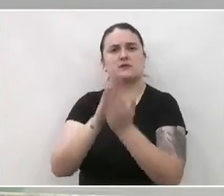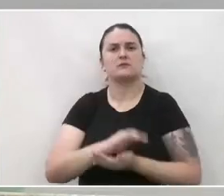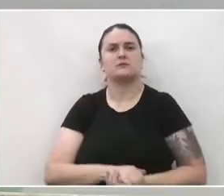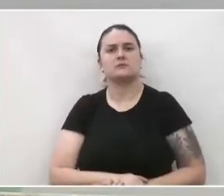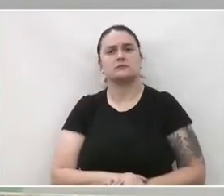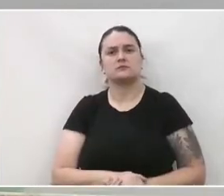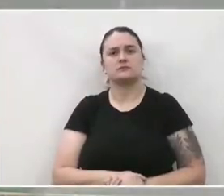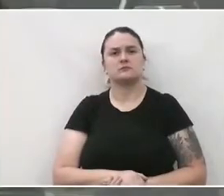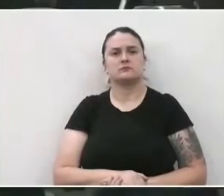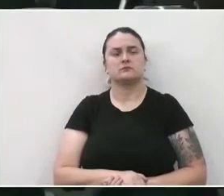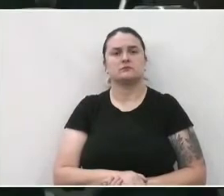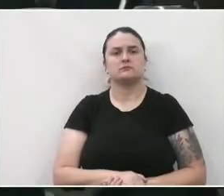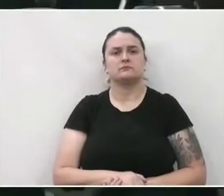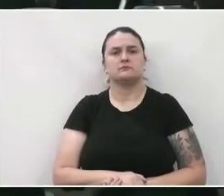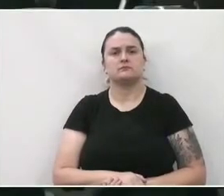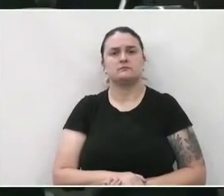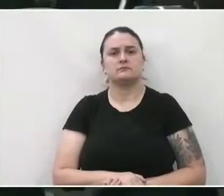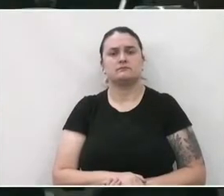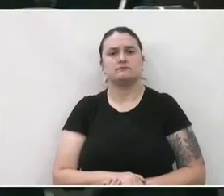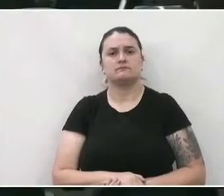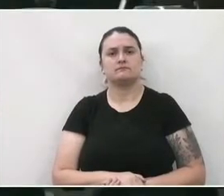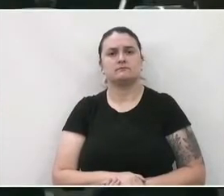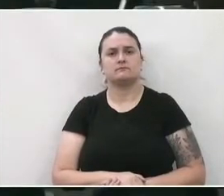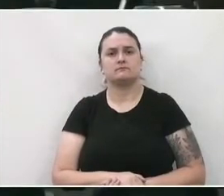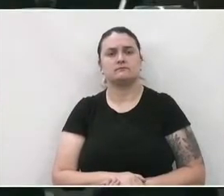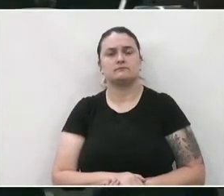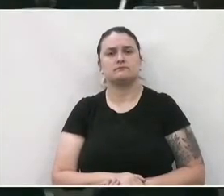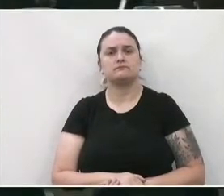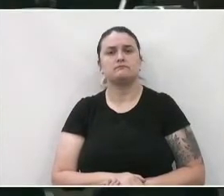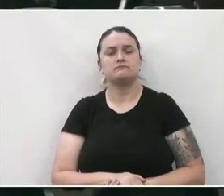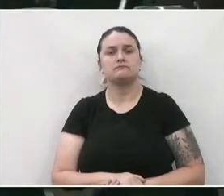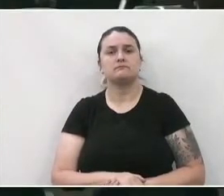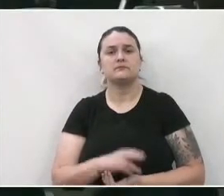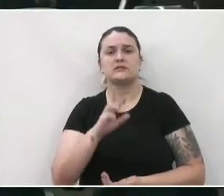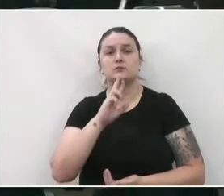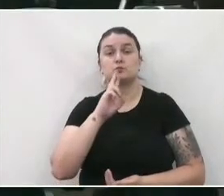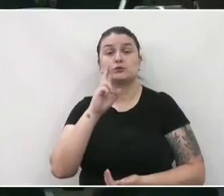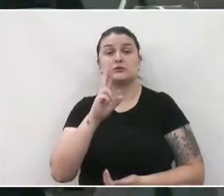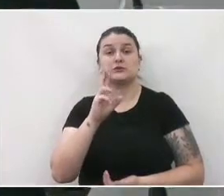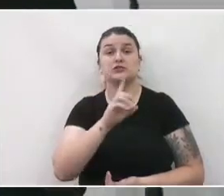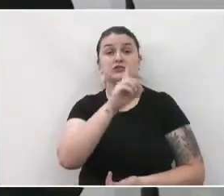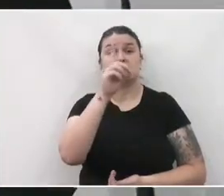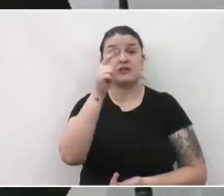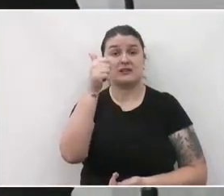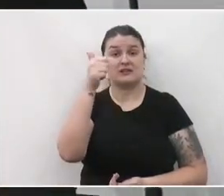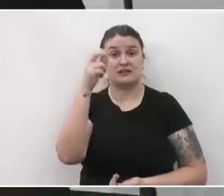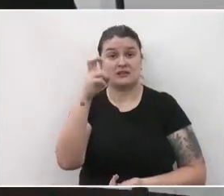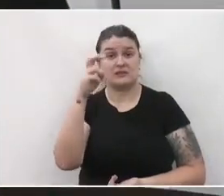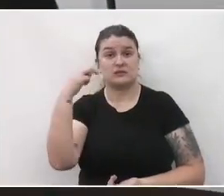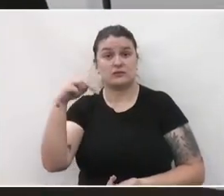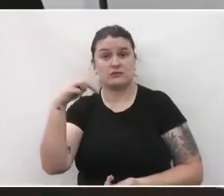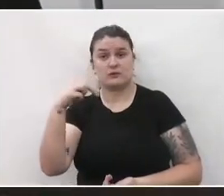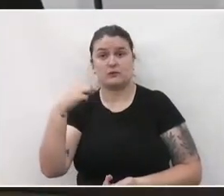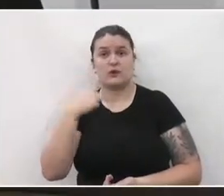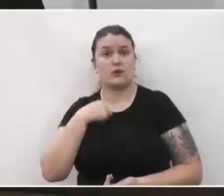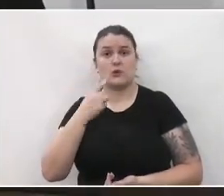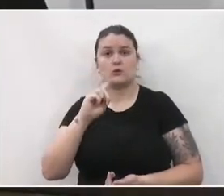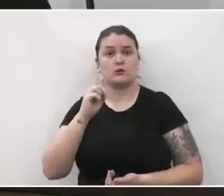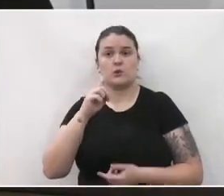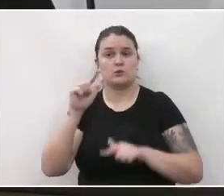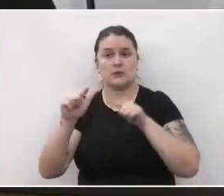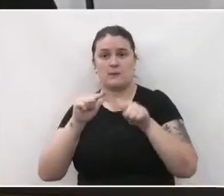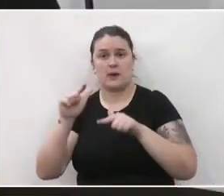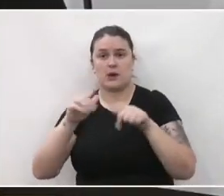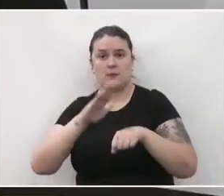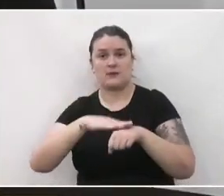questão. Obrigada. Então, vou responder de trás para frente. Desde o dia 15 de novembro, eu não sou mais o chefe da 6ª Regional de